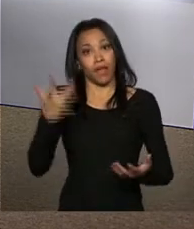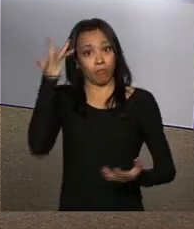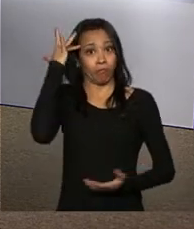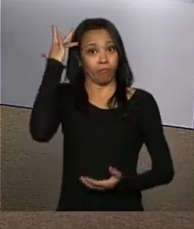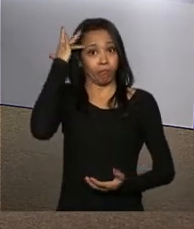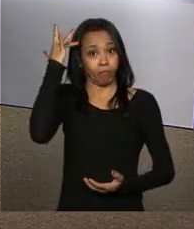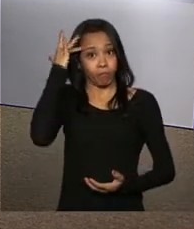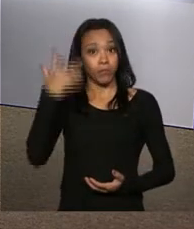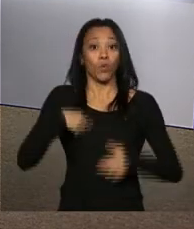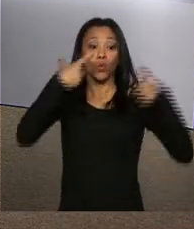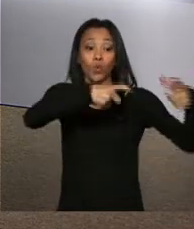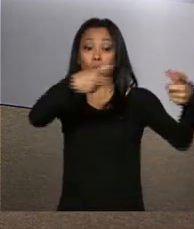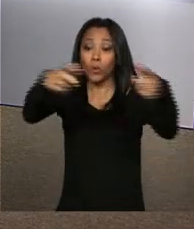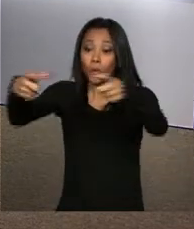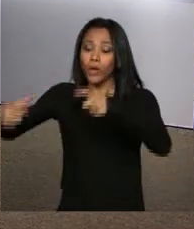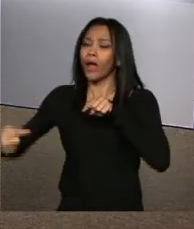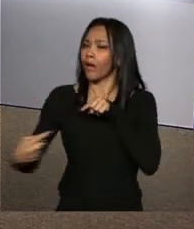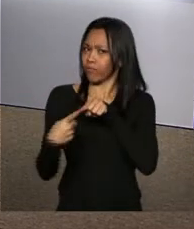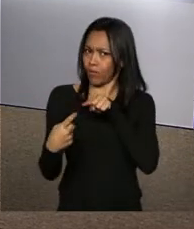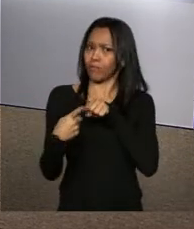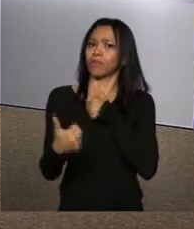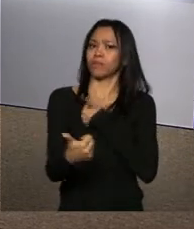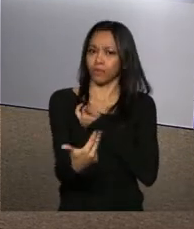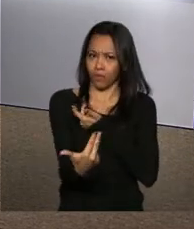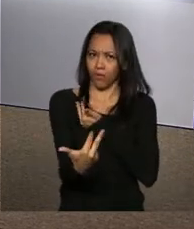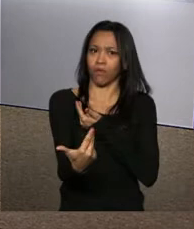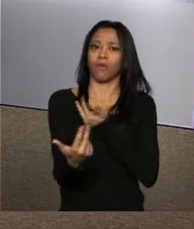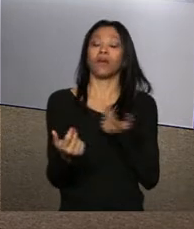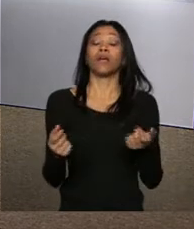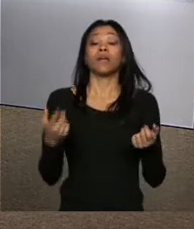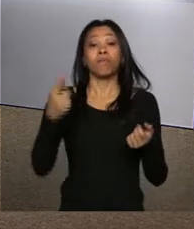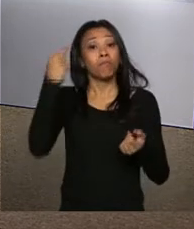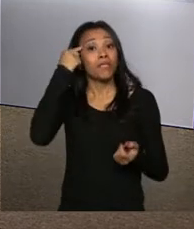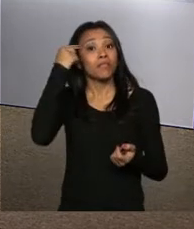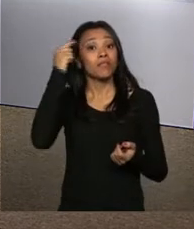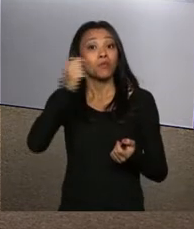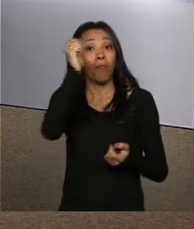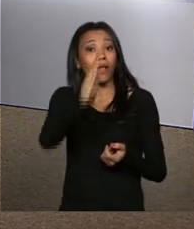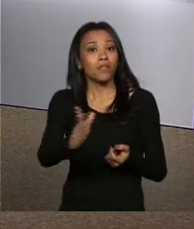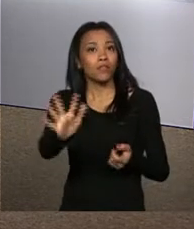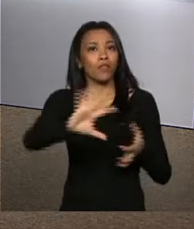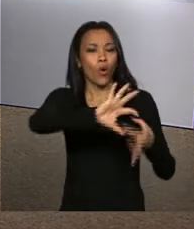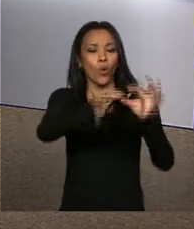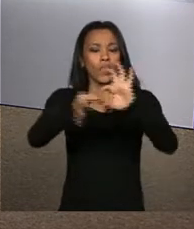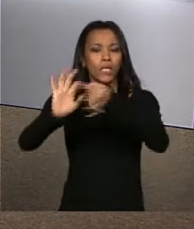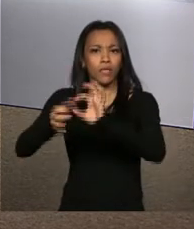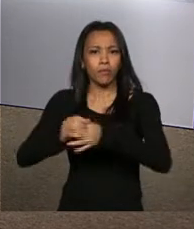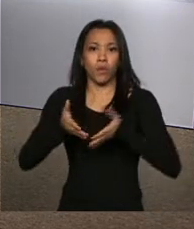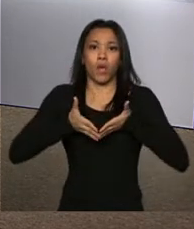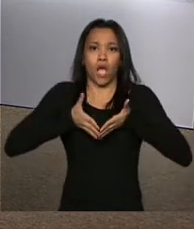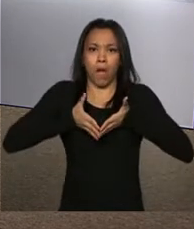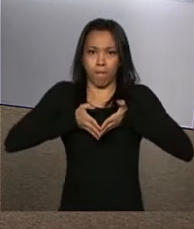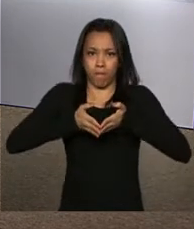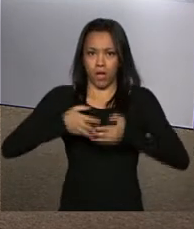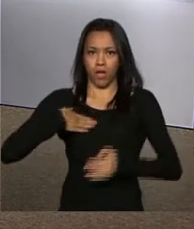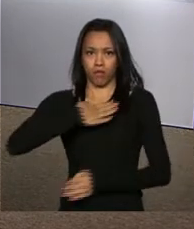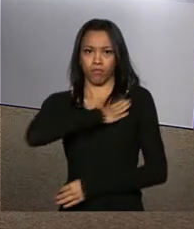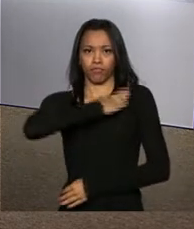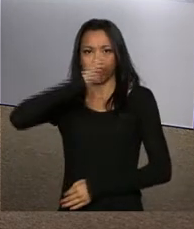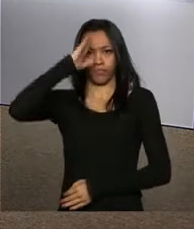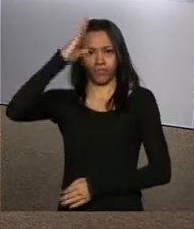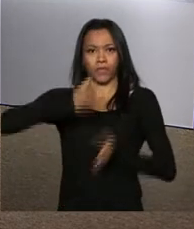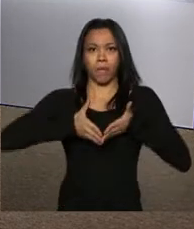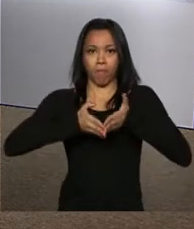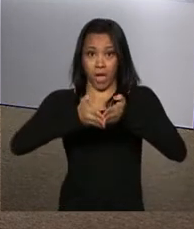rendimento, as instalações também fazem diferença. Pensando em um Brasil olímpico, a Marinha, que tem uma estrutura que é referência